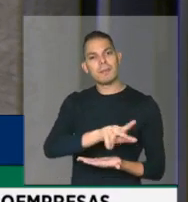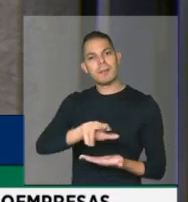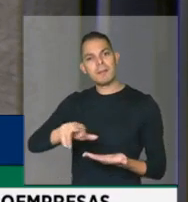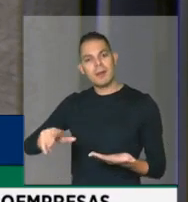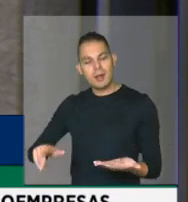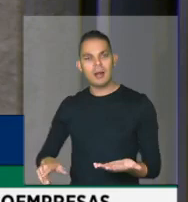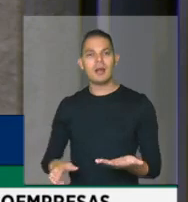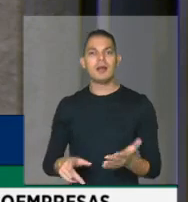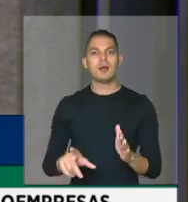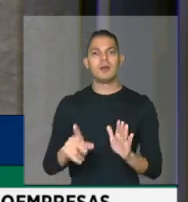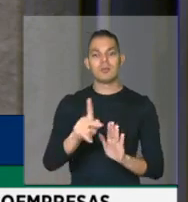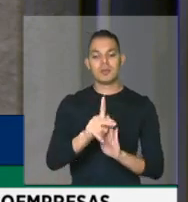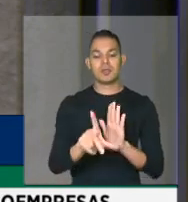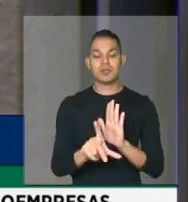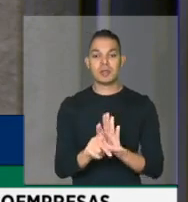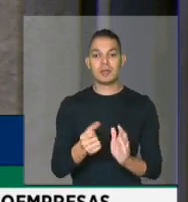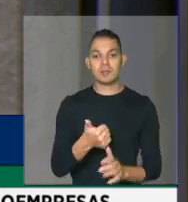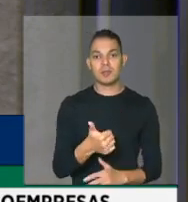projeto de lei